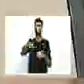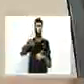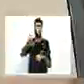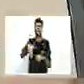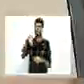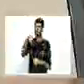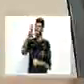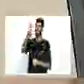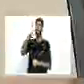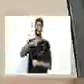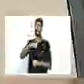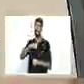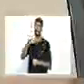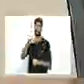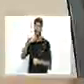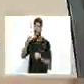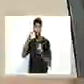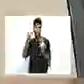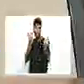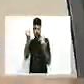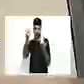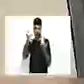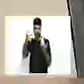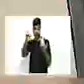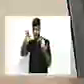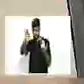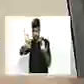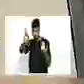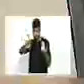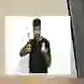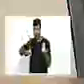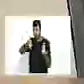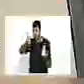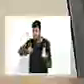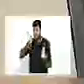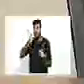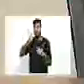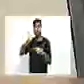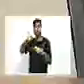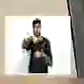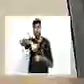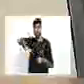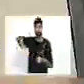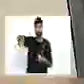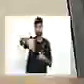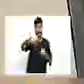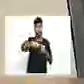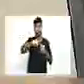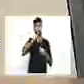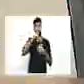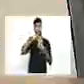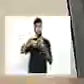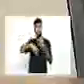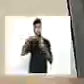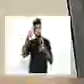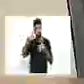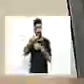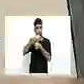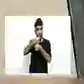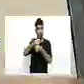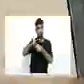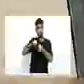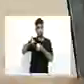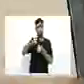muito mais não fica 10% para fazer Viçosa inteiro Então você coloca três vezes você fizer no ano você vai ter um controle muito